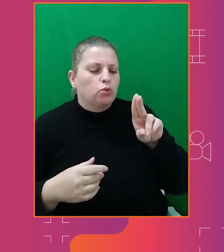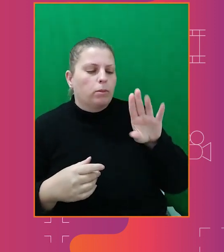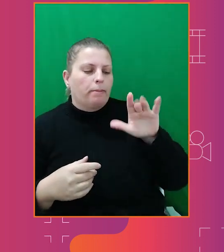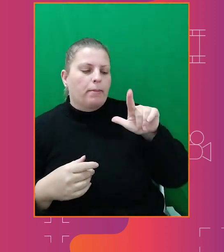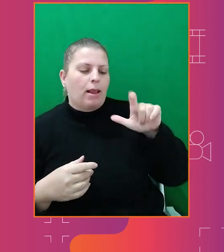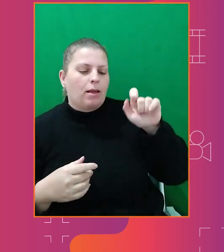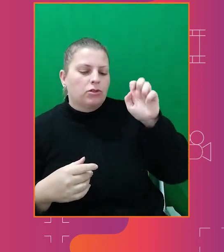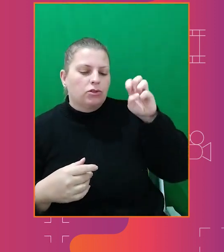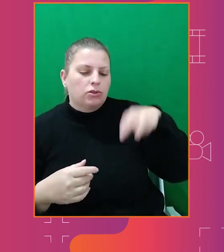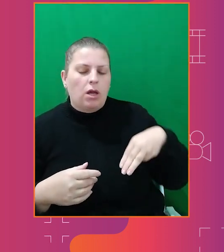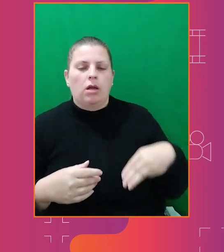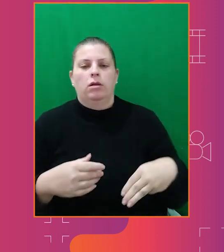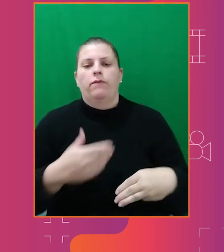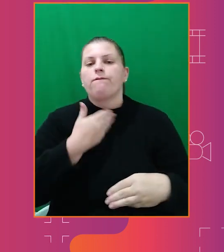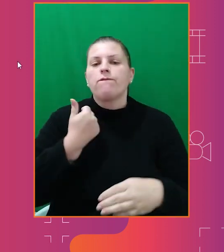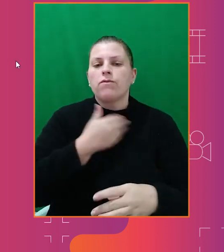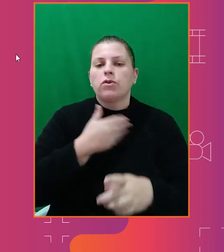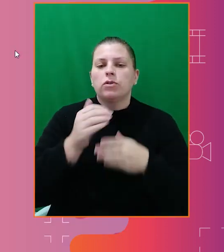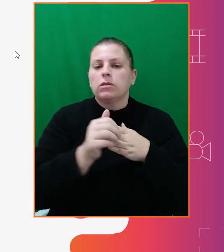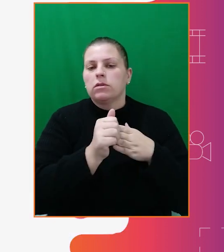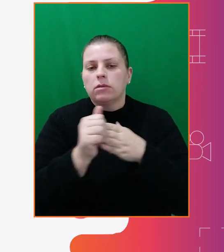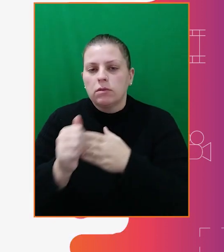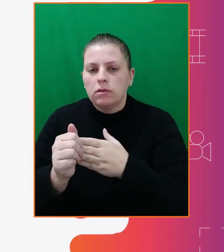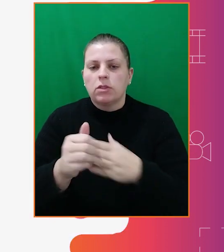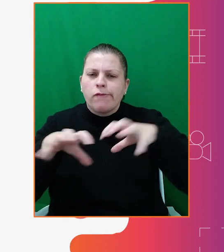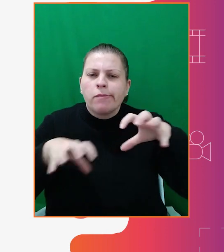e as gravações das vozes definitivas.